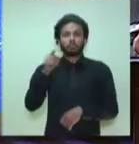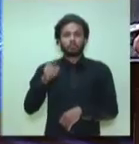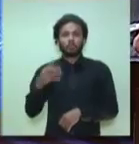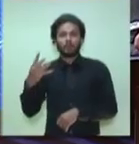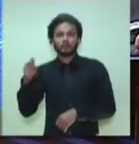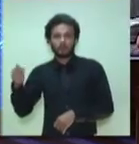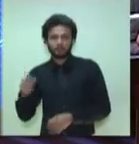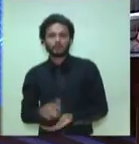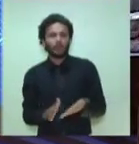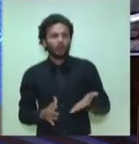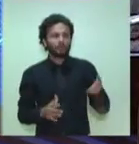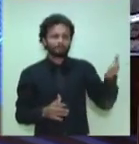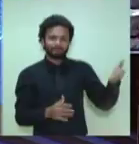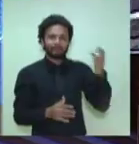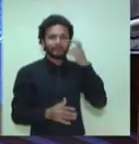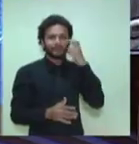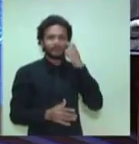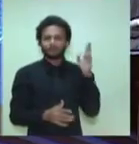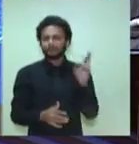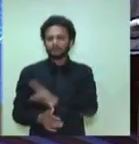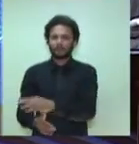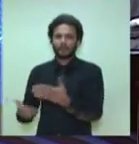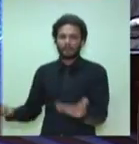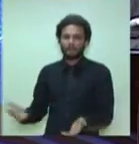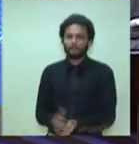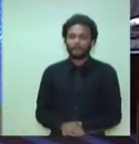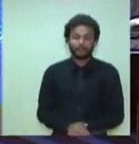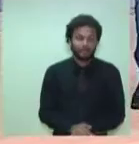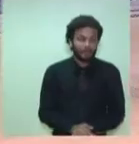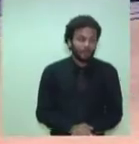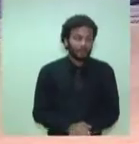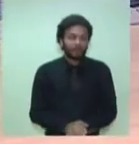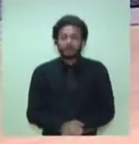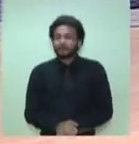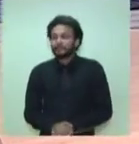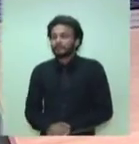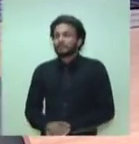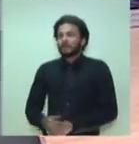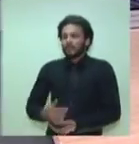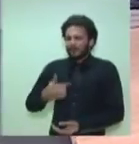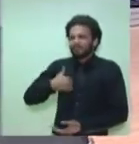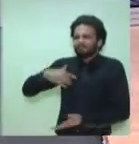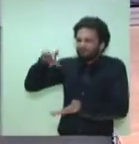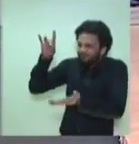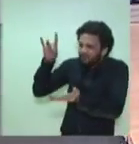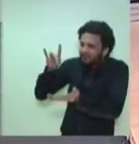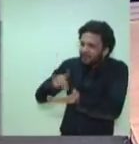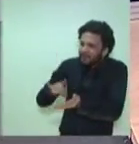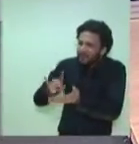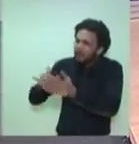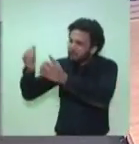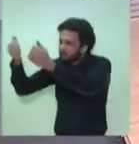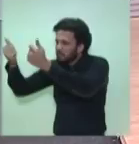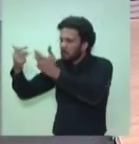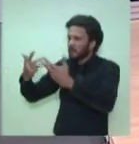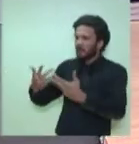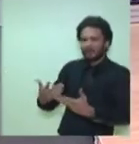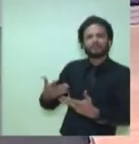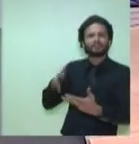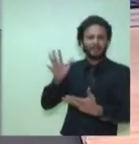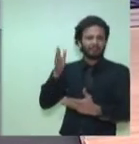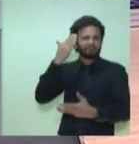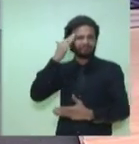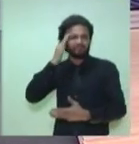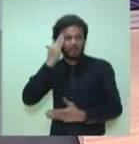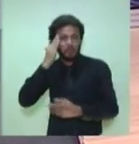para a réplica do candidato Marcelo Ramos. Bem, olha lá, eu realmente ouvi isso e acho que isso é sério. Eu